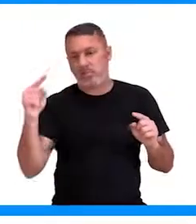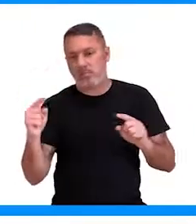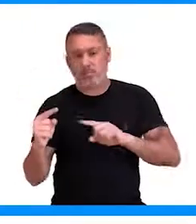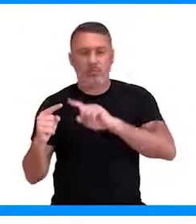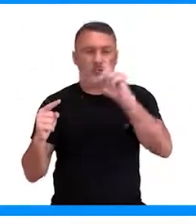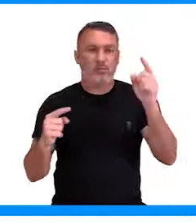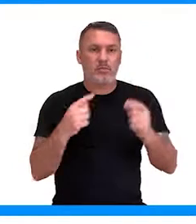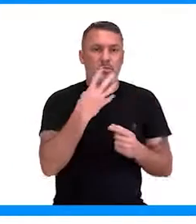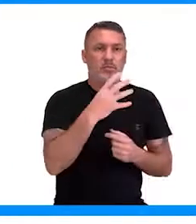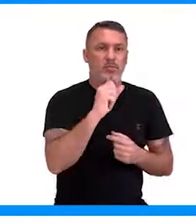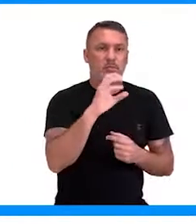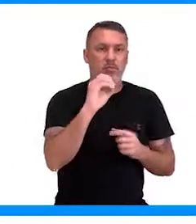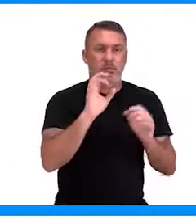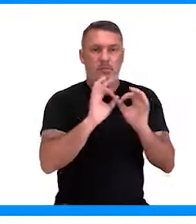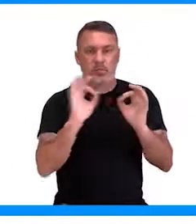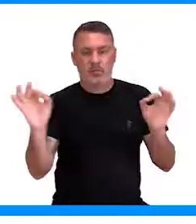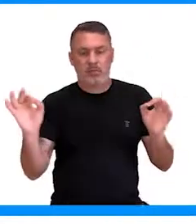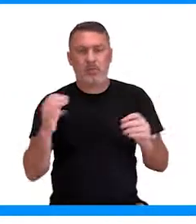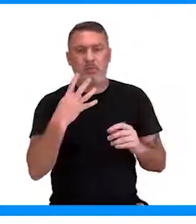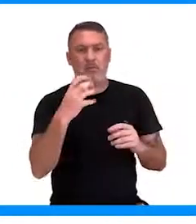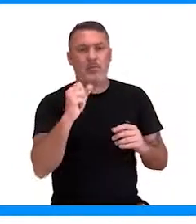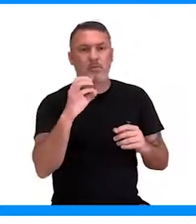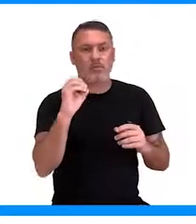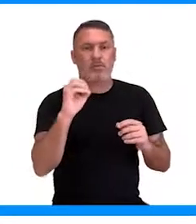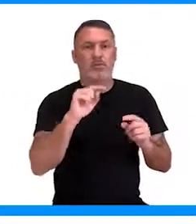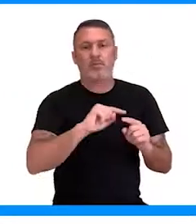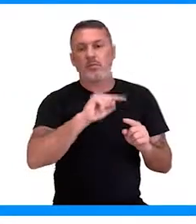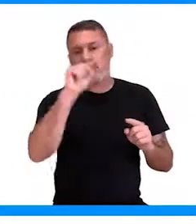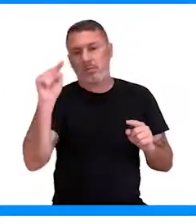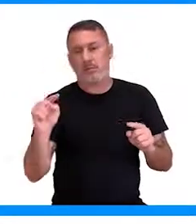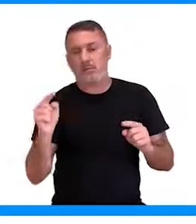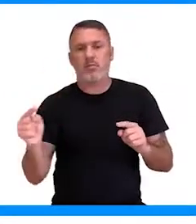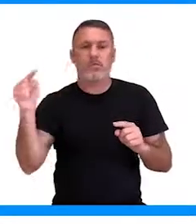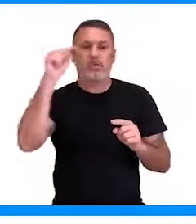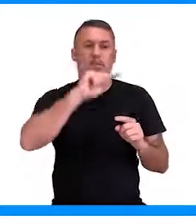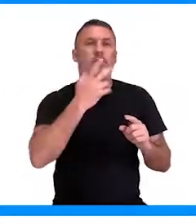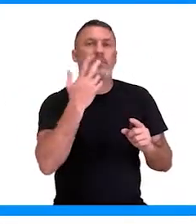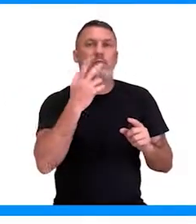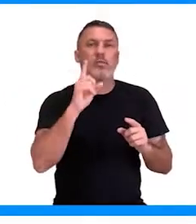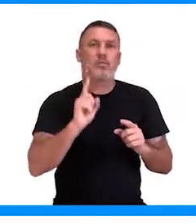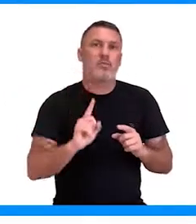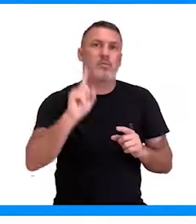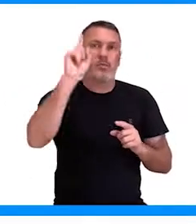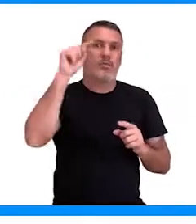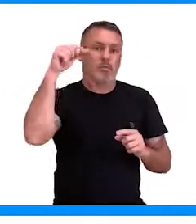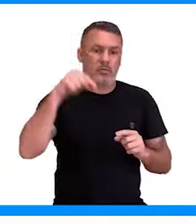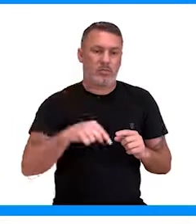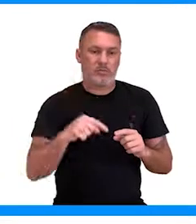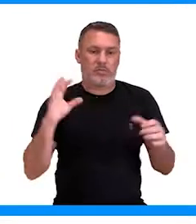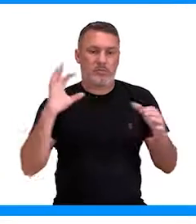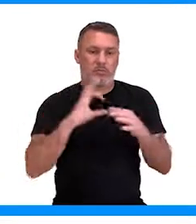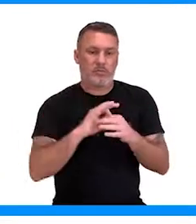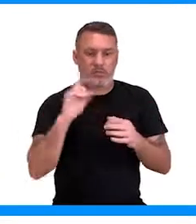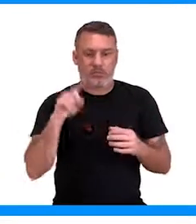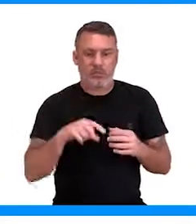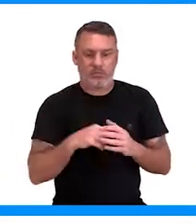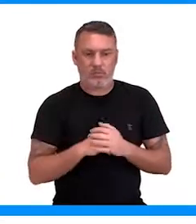posições 480 metros na subida e 480 metros na descida? Olha